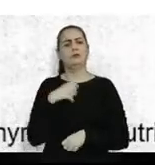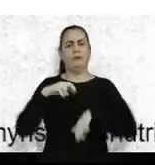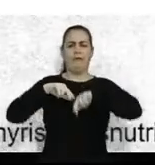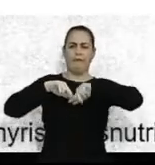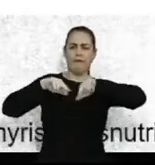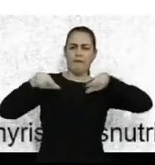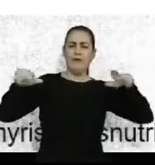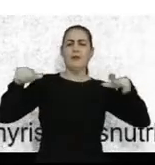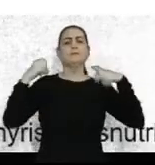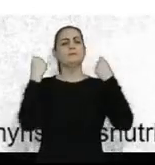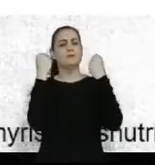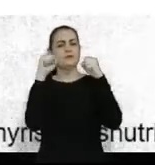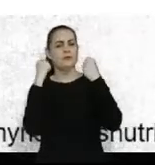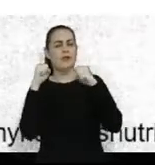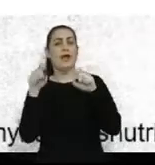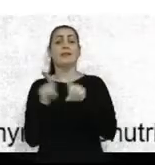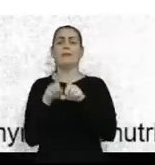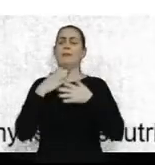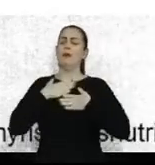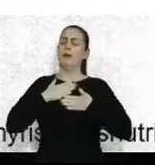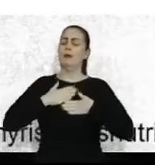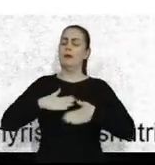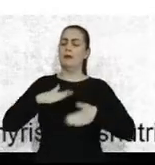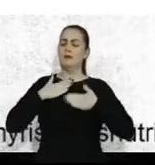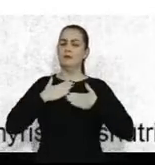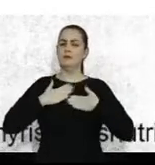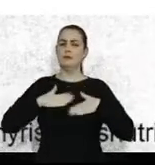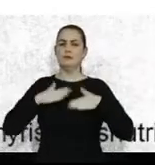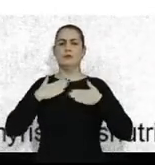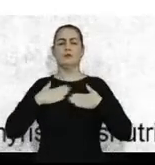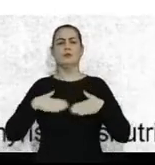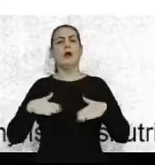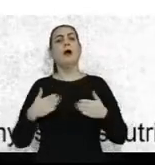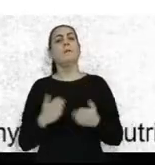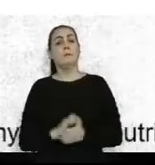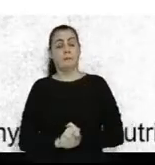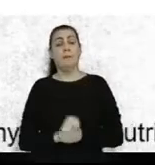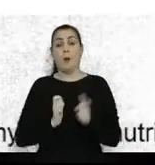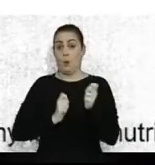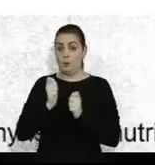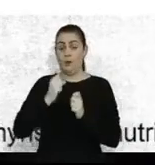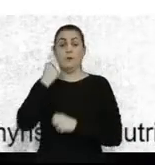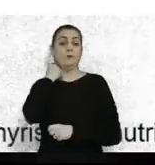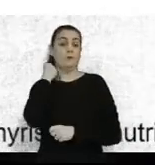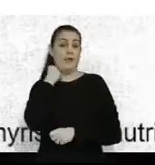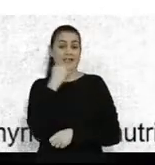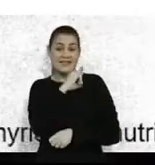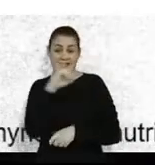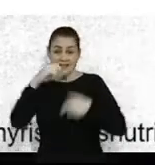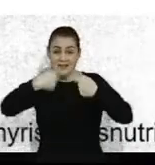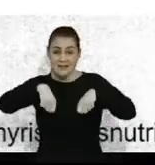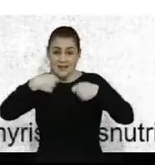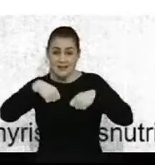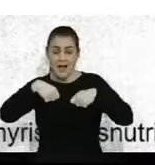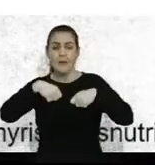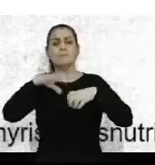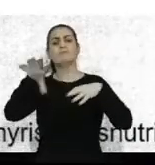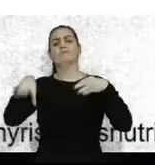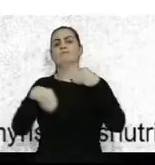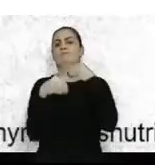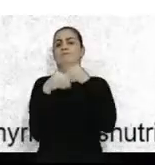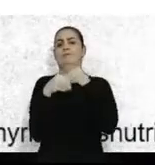para modular esse estresse. E, quando necessário, fazer a suplementação de probióticos. Os probióticos, eles são as bactérias benéficas do